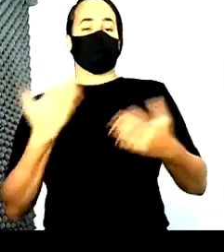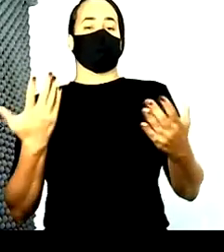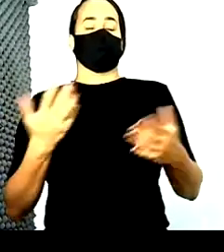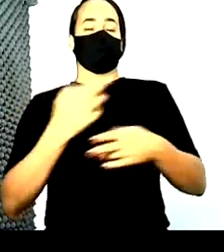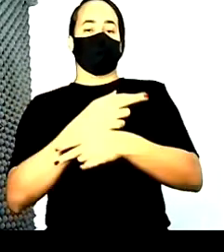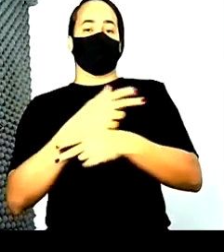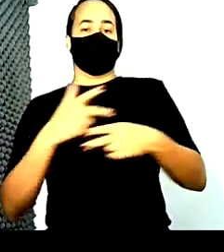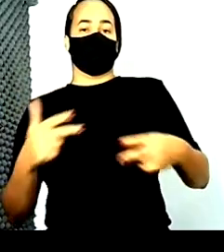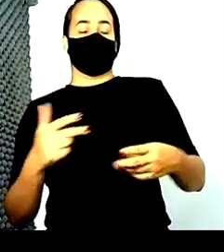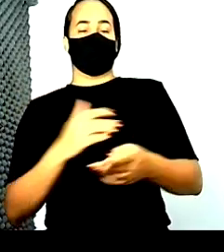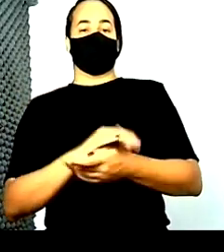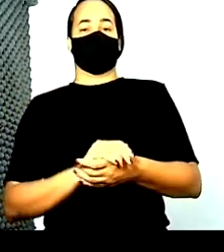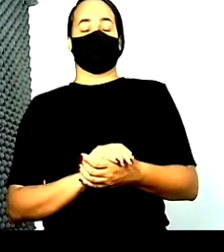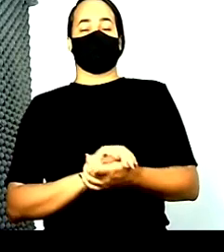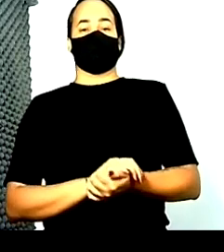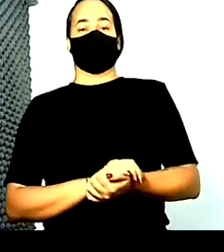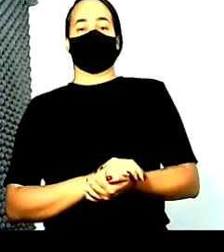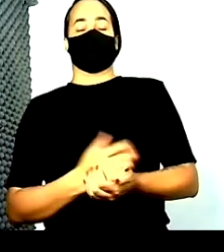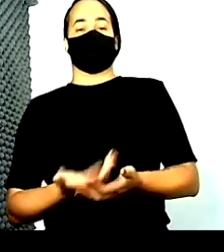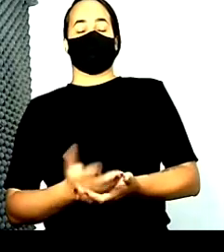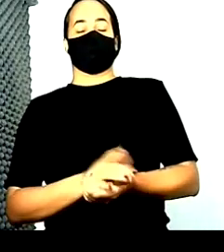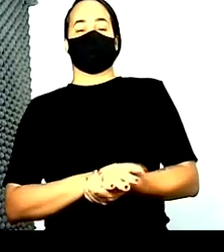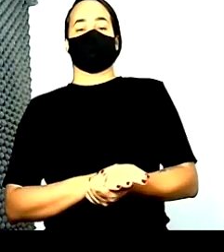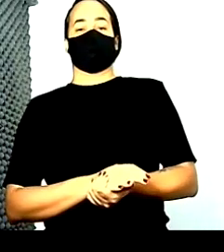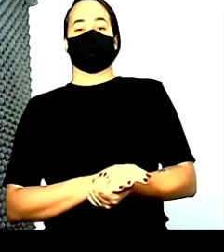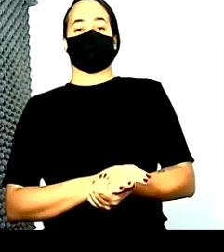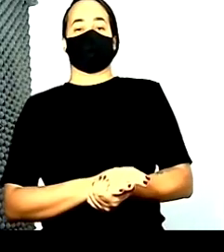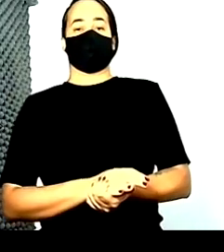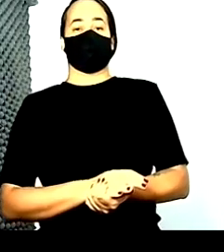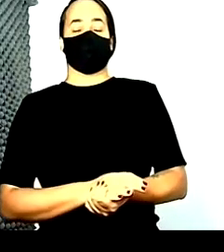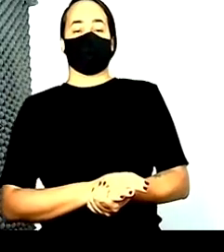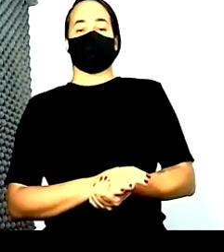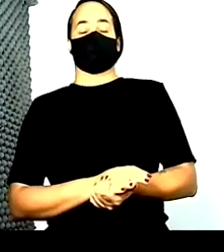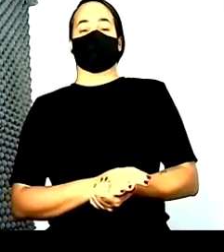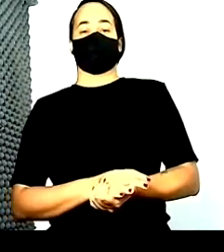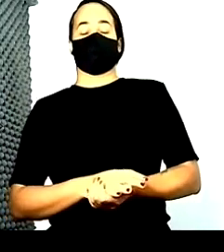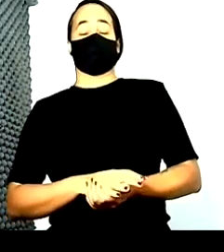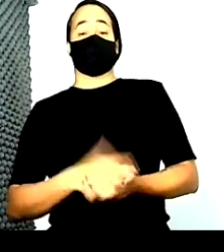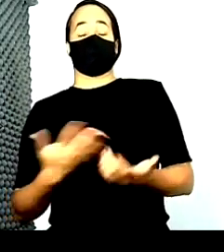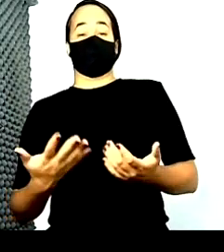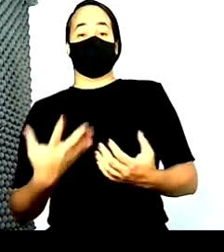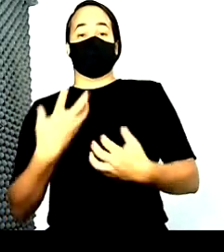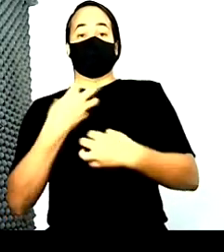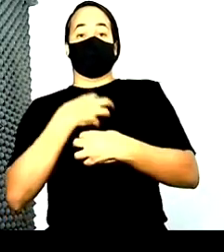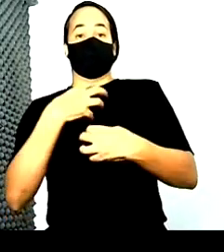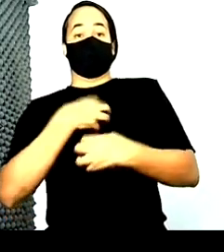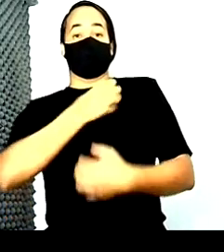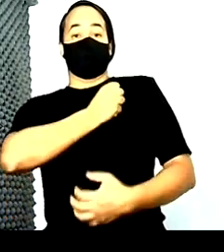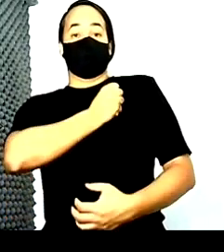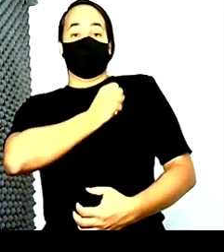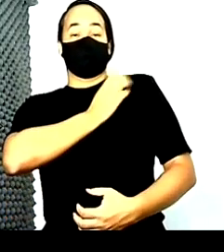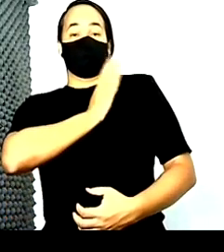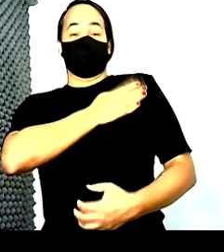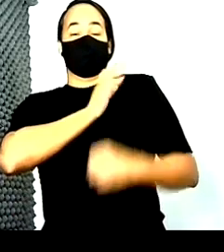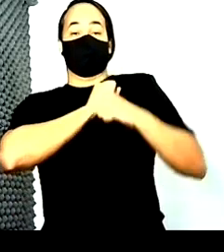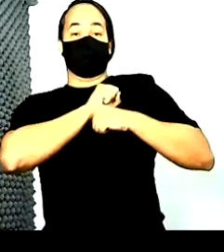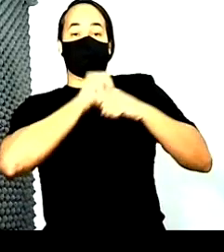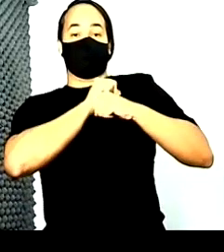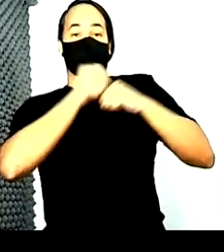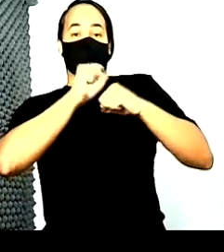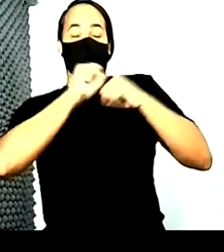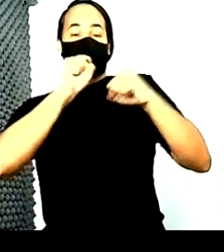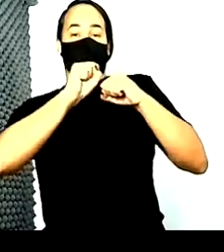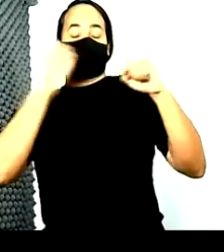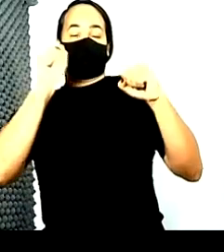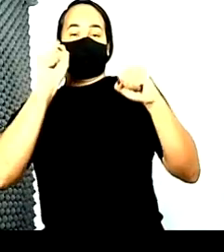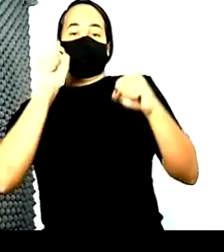da adrenalina no organismo são, primeiro deles, taquicardia, que é quando o quê? Quando o coração ele dispara e impulsiona